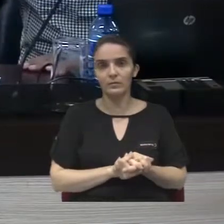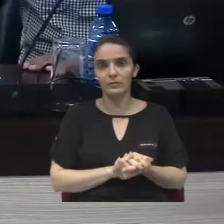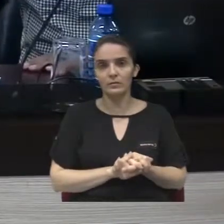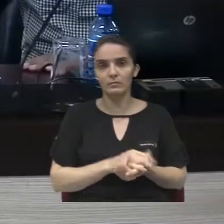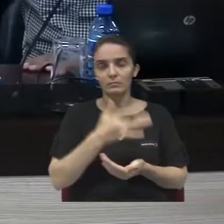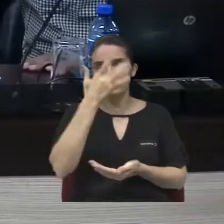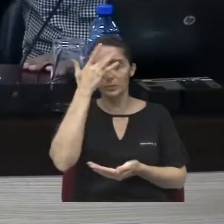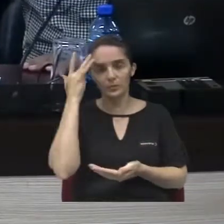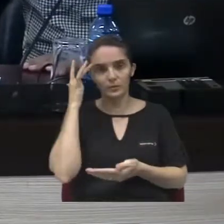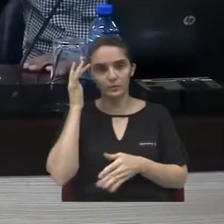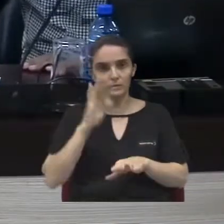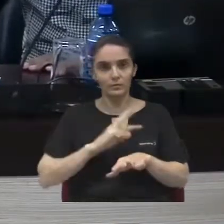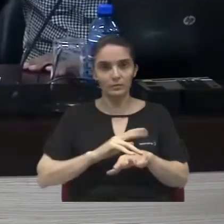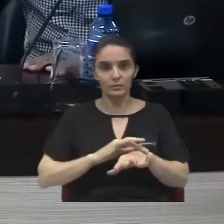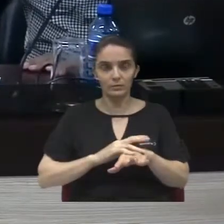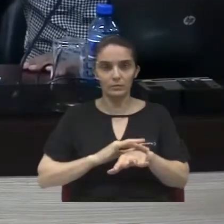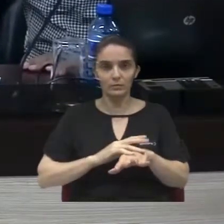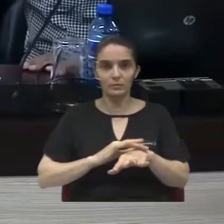pacientes